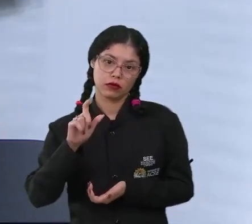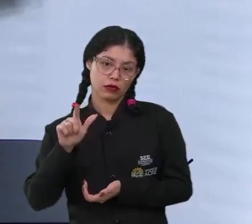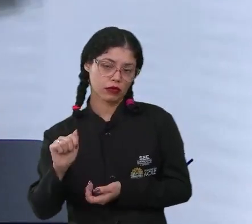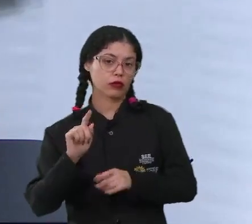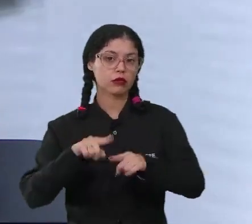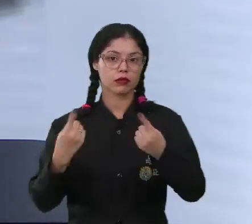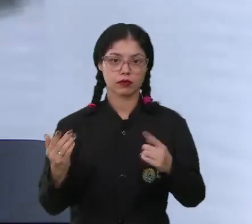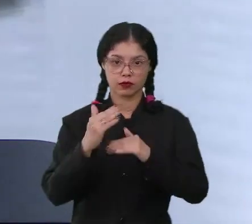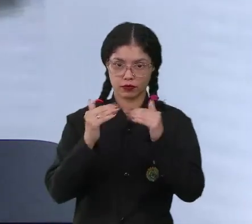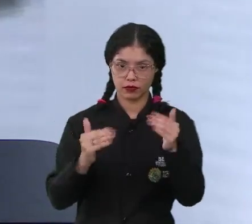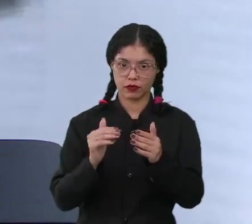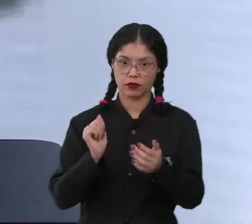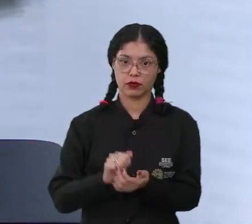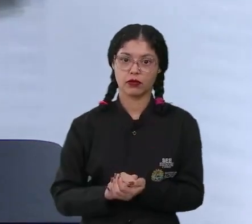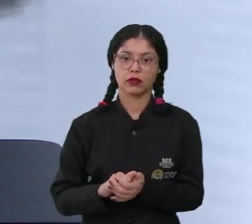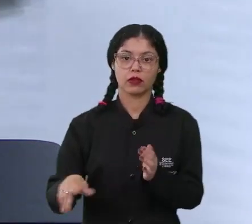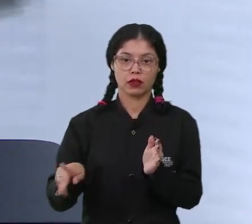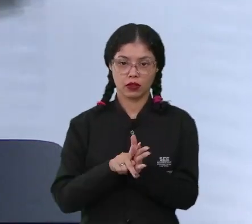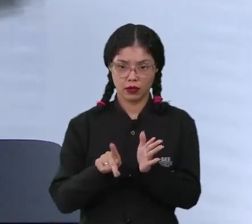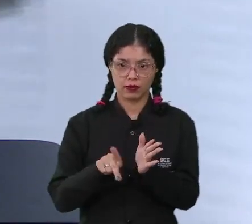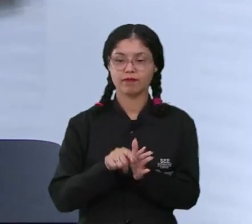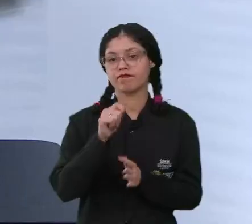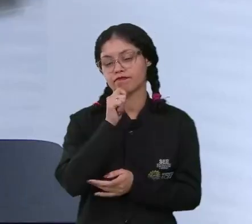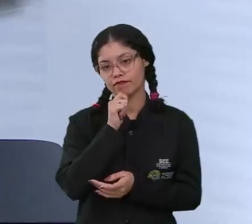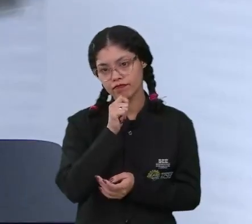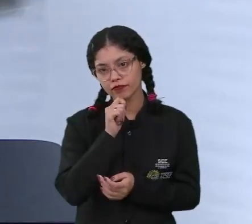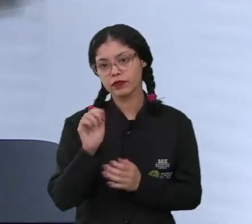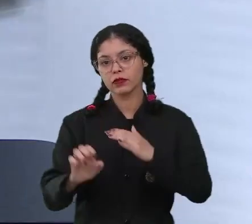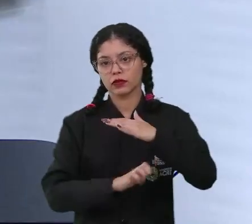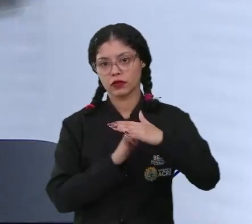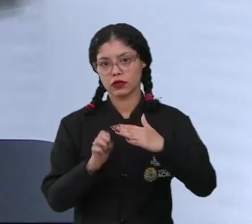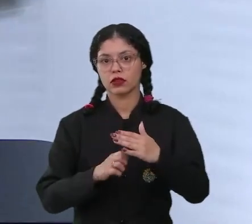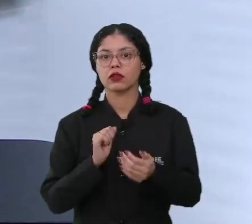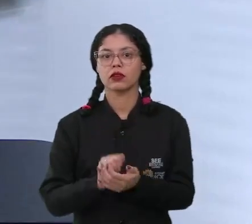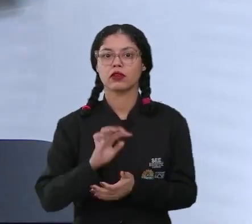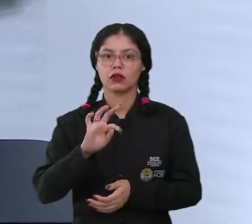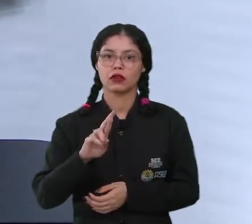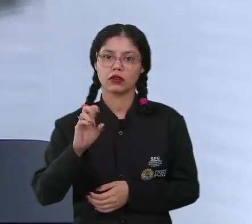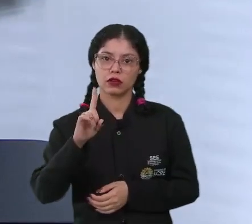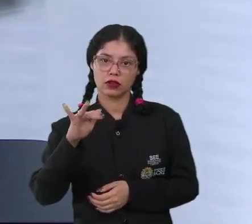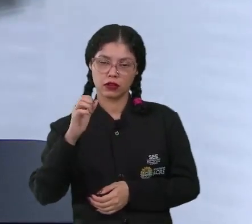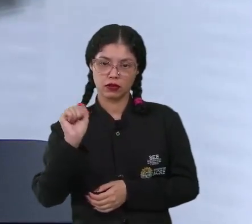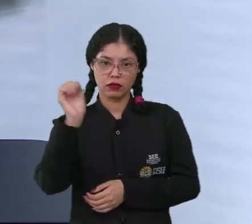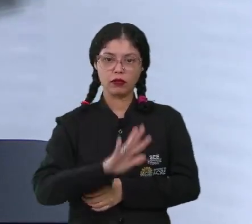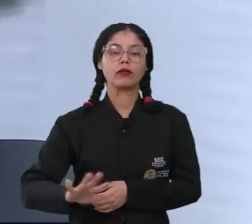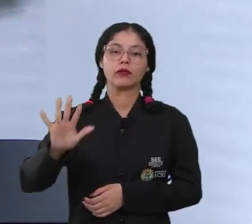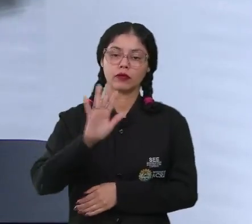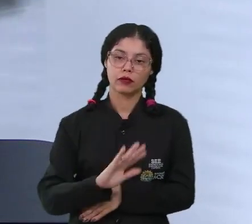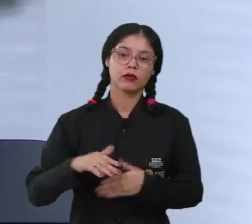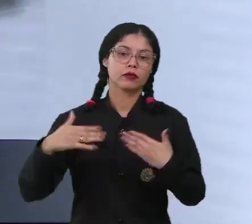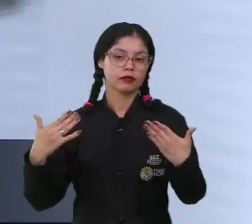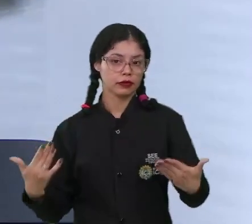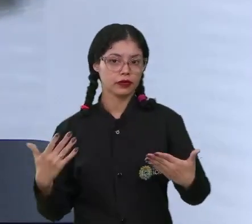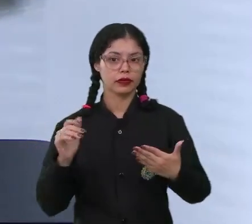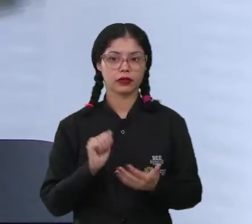empresa. Tudo isso é para beneficiar a empresa transnacional, que nesse